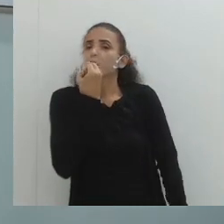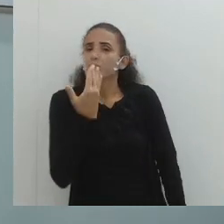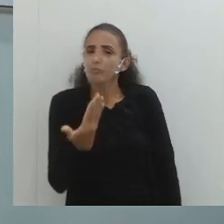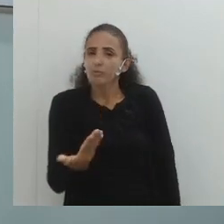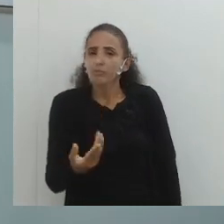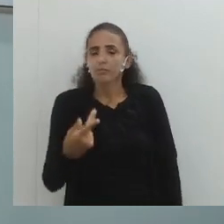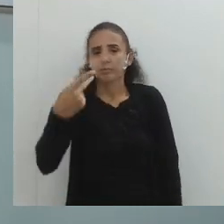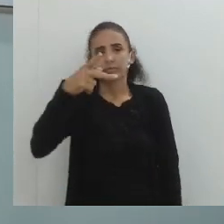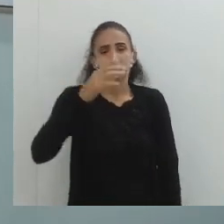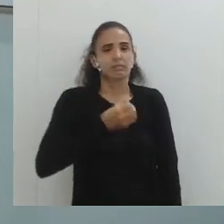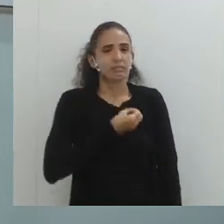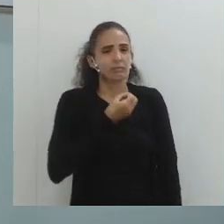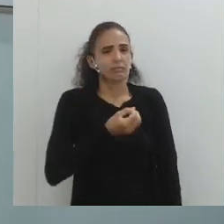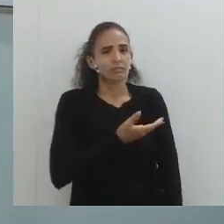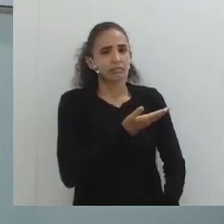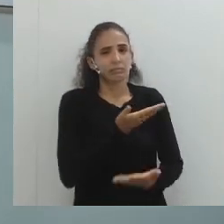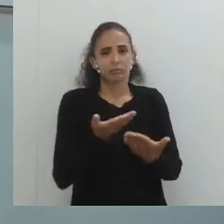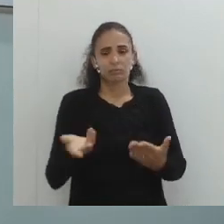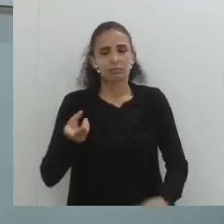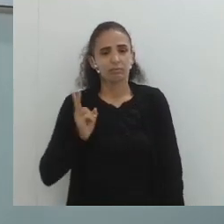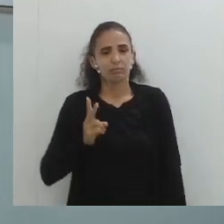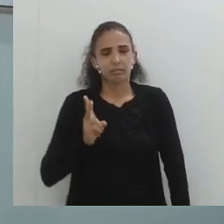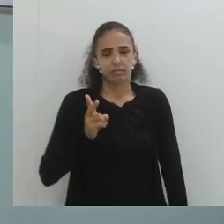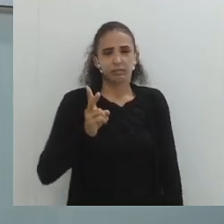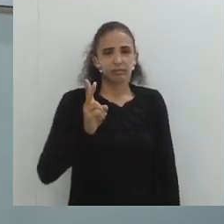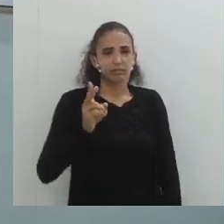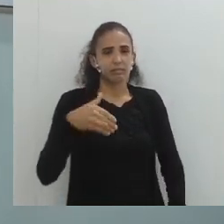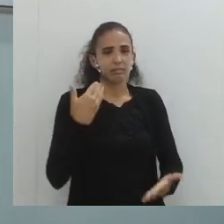podendo acontecer. A gente vai continuar isso